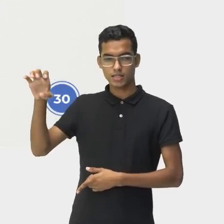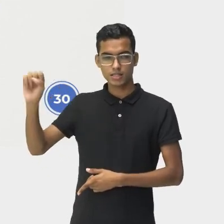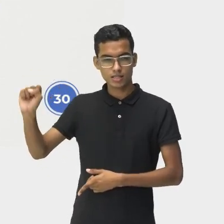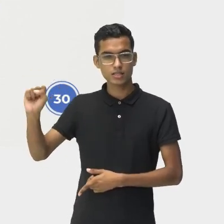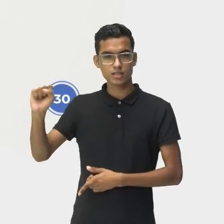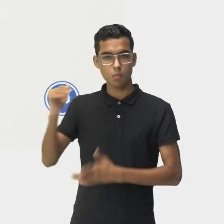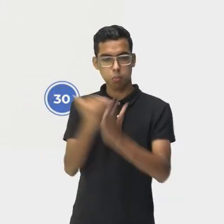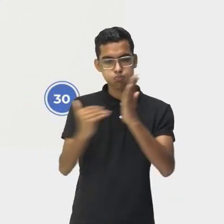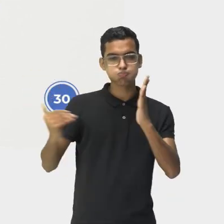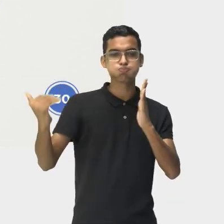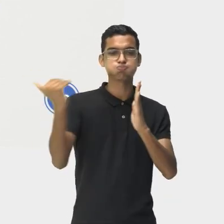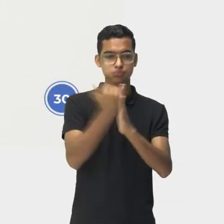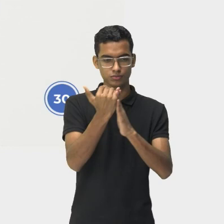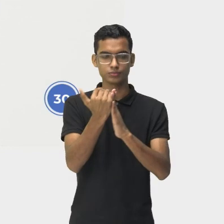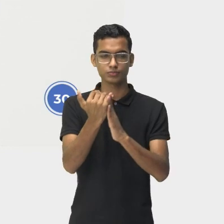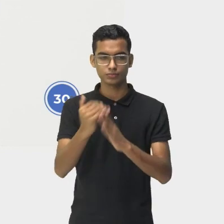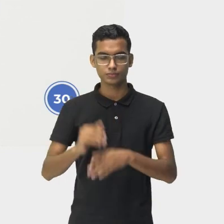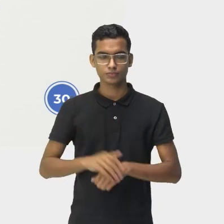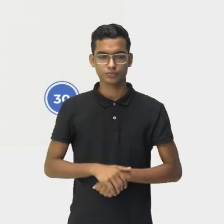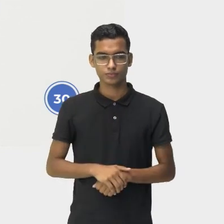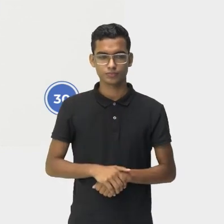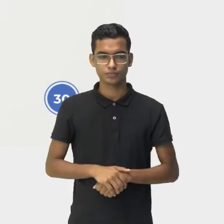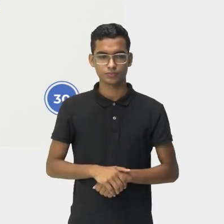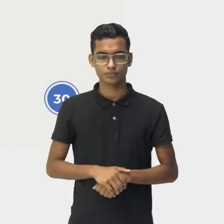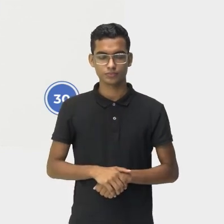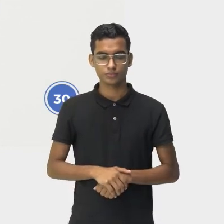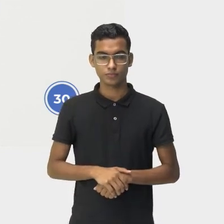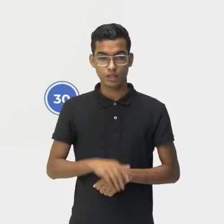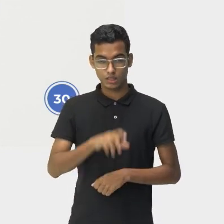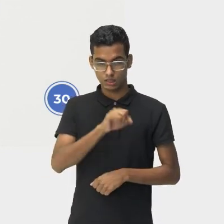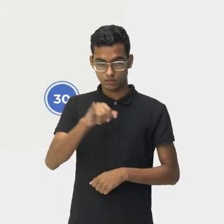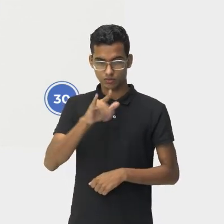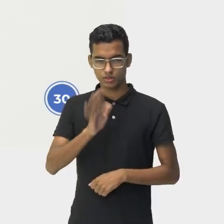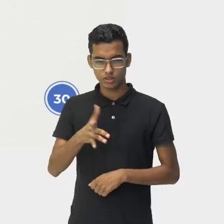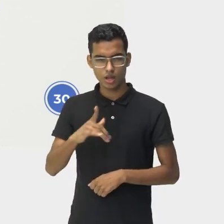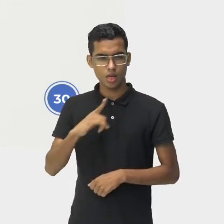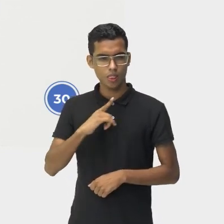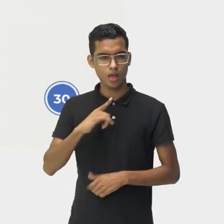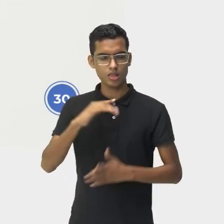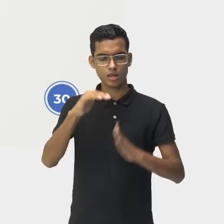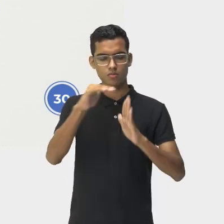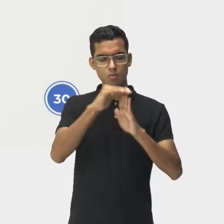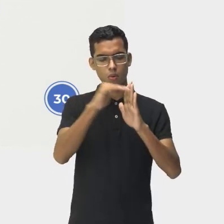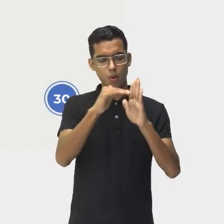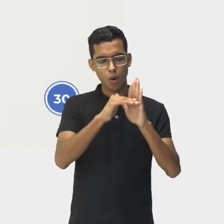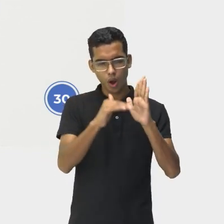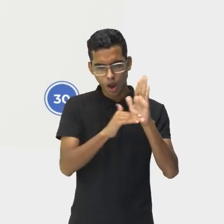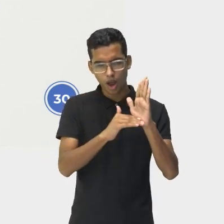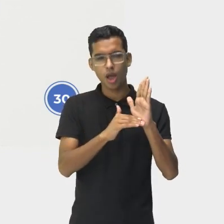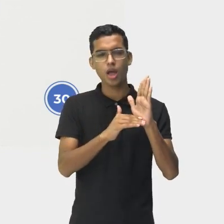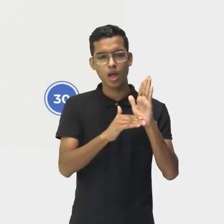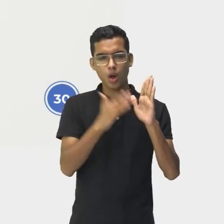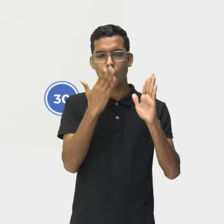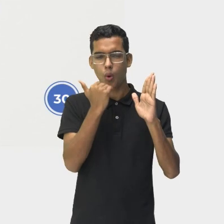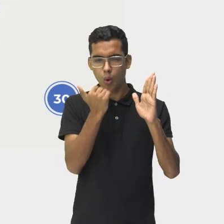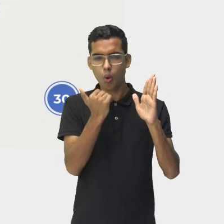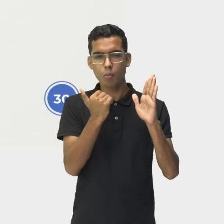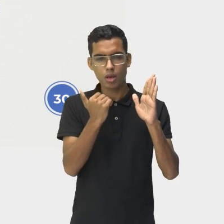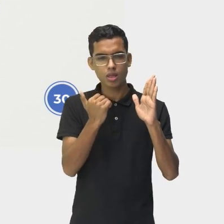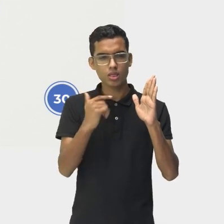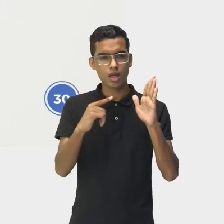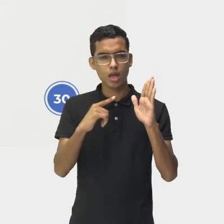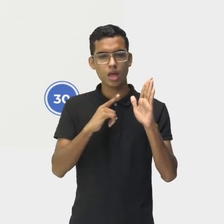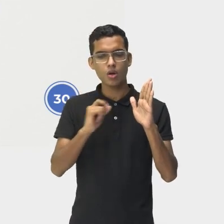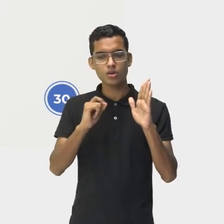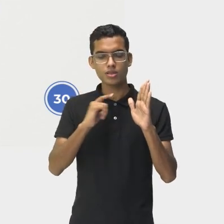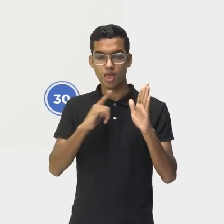em ambas as situações. E se você já tem essa questão dessa dieta rica em gorduras, o que acontece? Você deveria